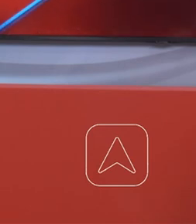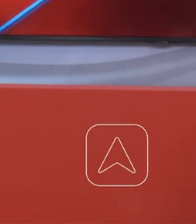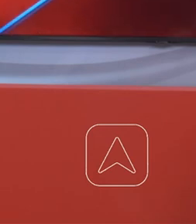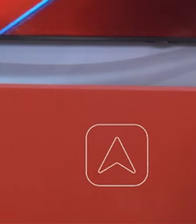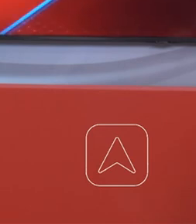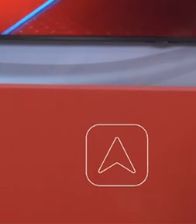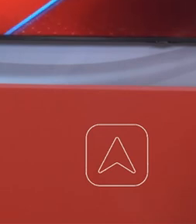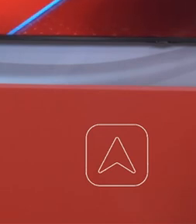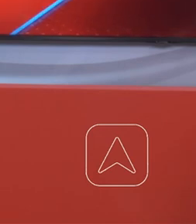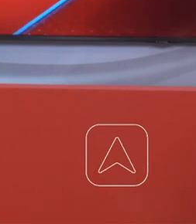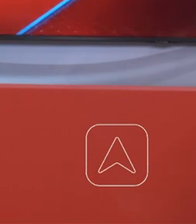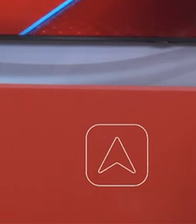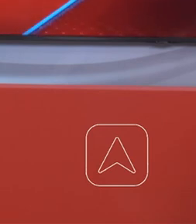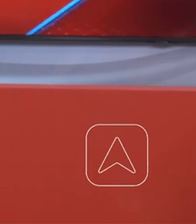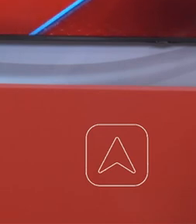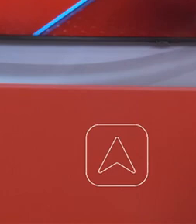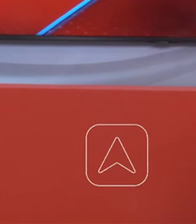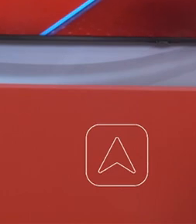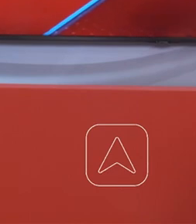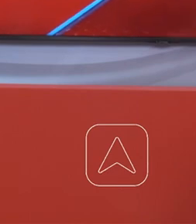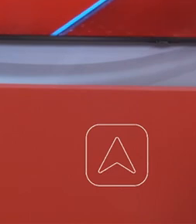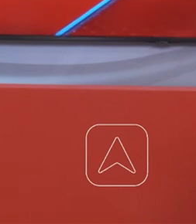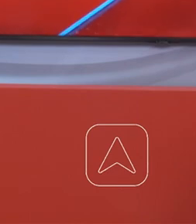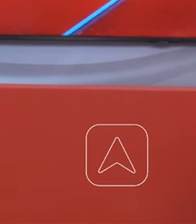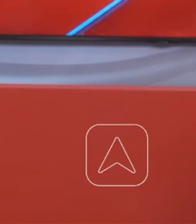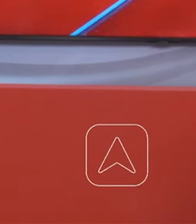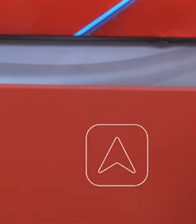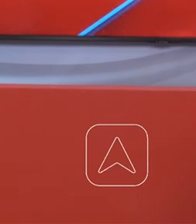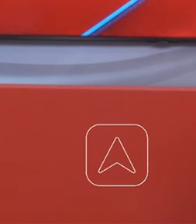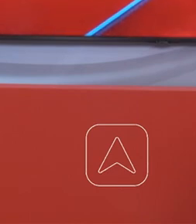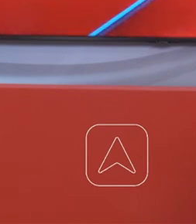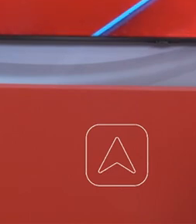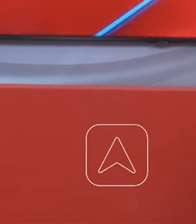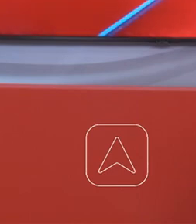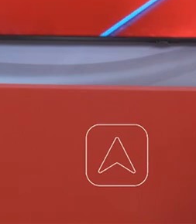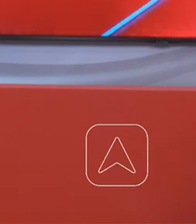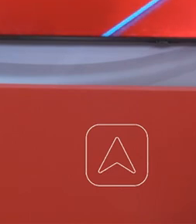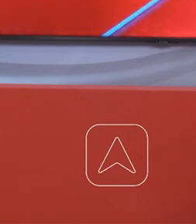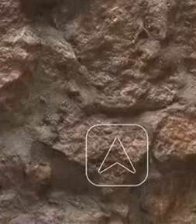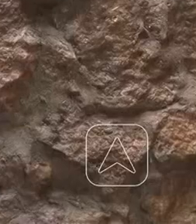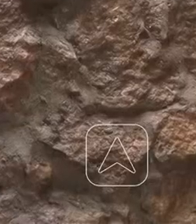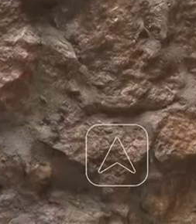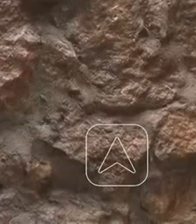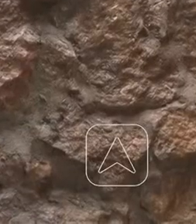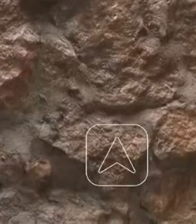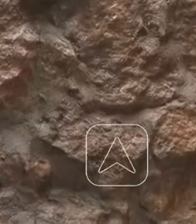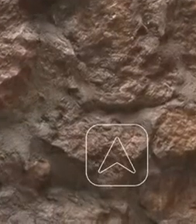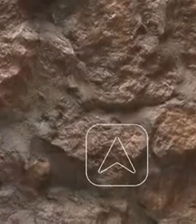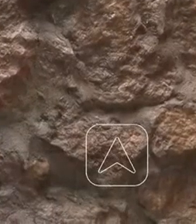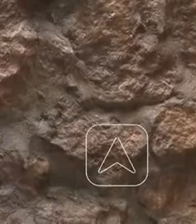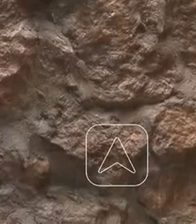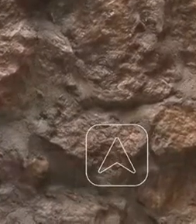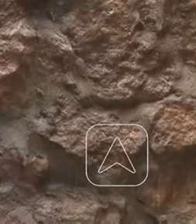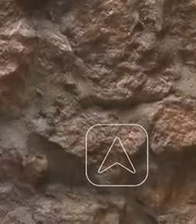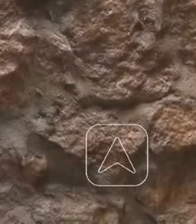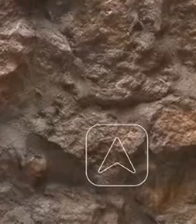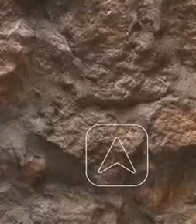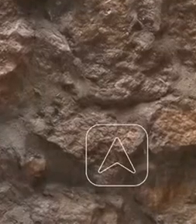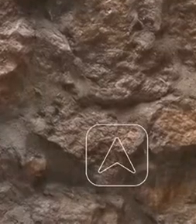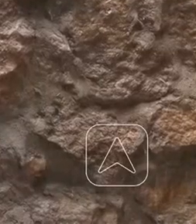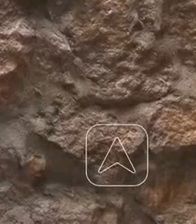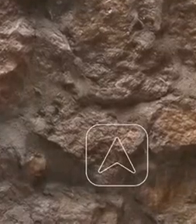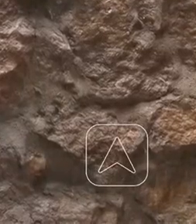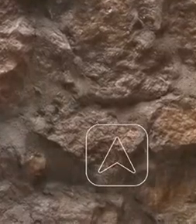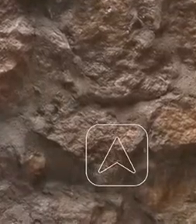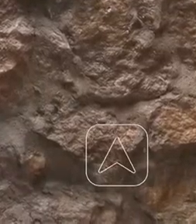de Jubuéis, aqui no Piauí. A Shelda Magalhães tem todos os detalhes. O Tribunal Superior Eleitoral entendeu